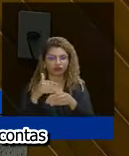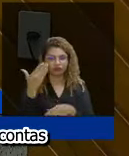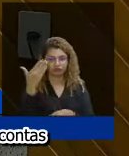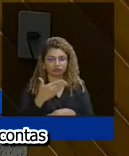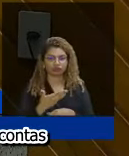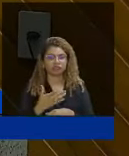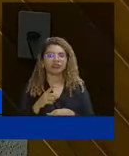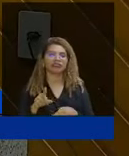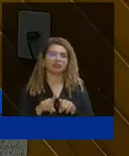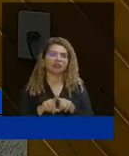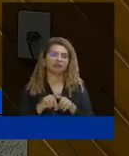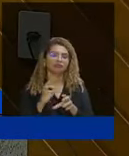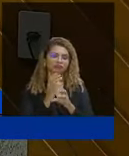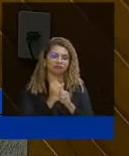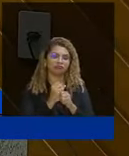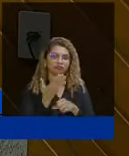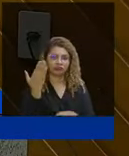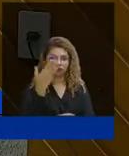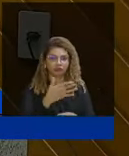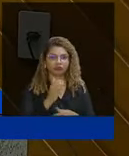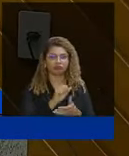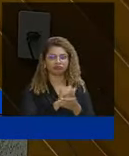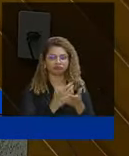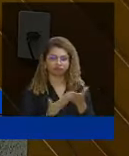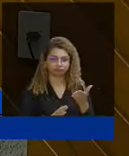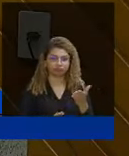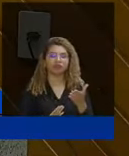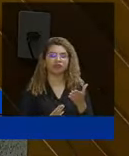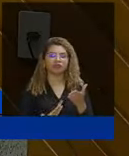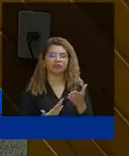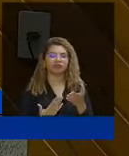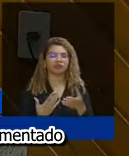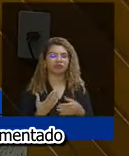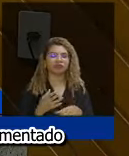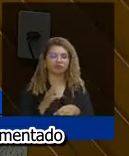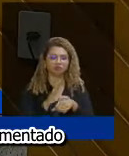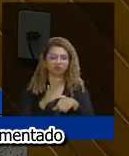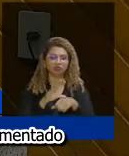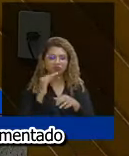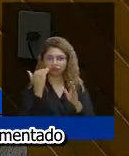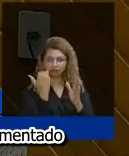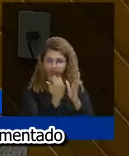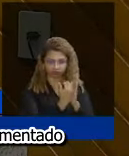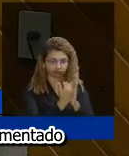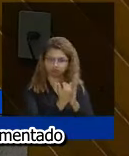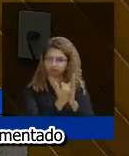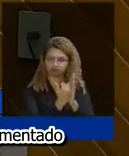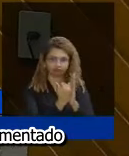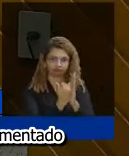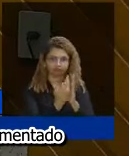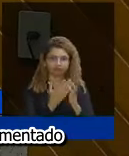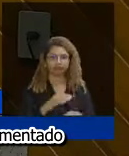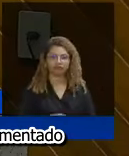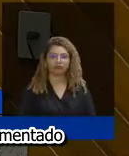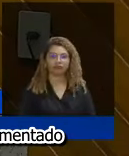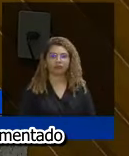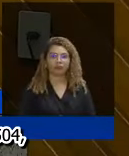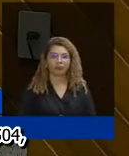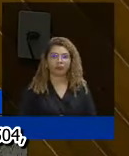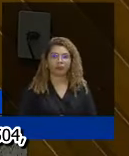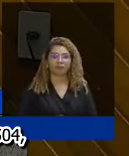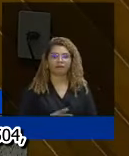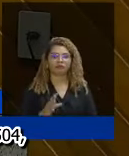prestação de contas não prestadas, é inconstitucional. Argumenta que o dispositivo extrapola o poder